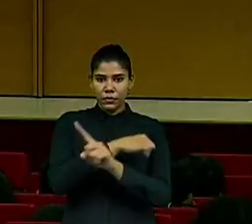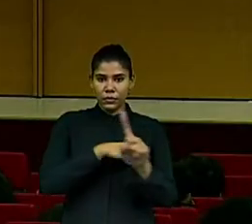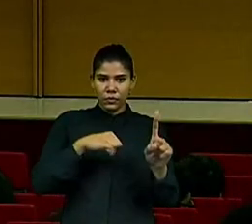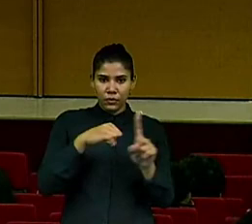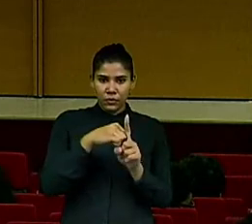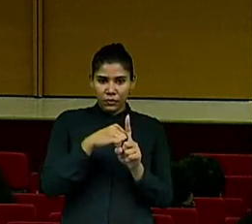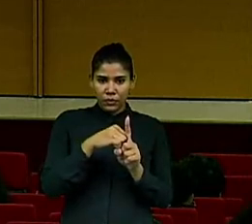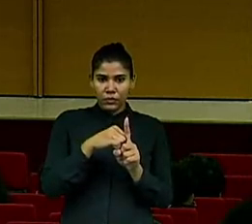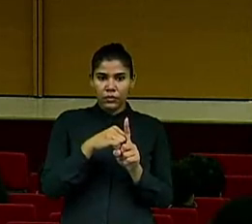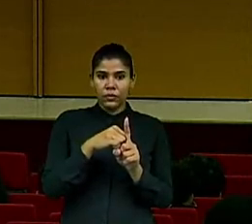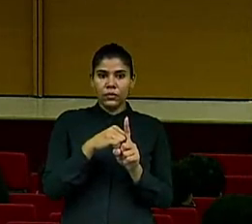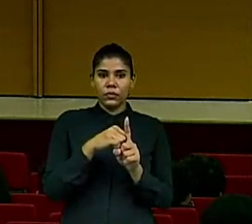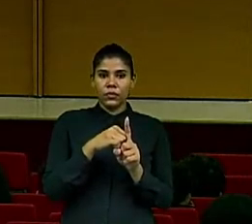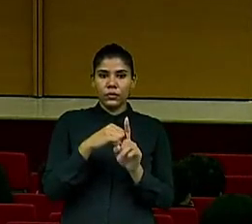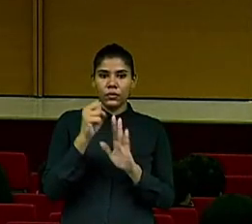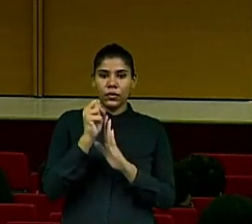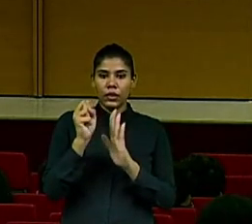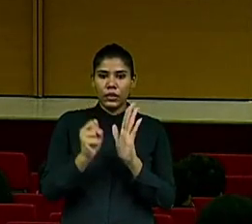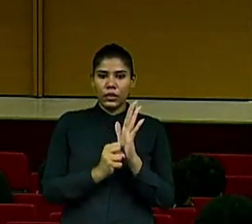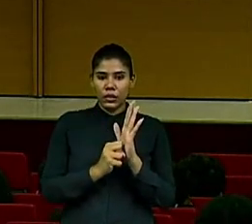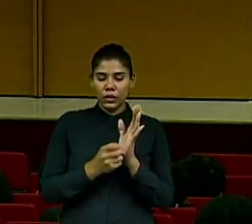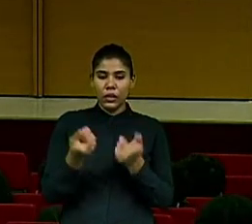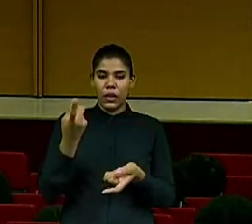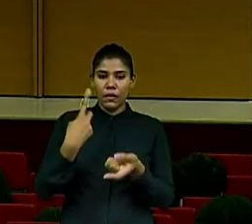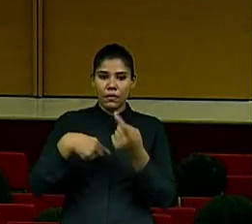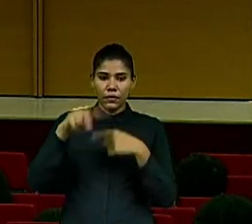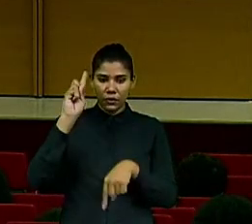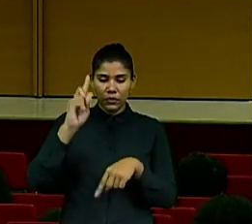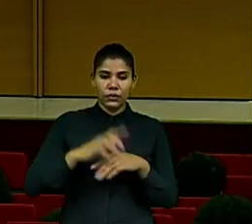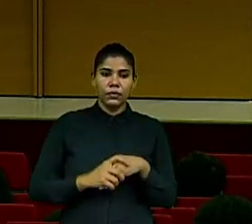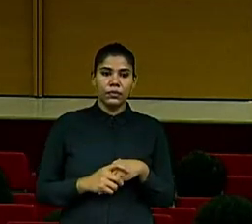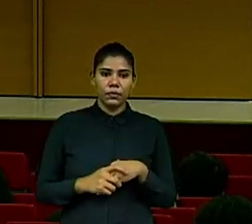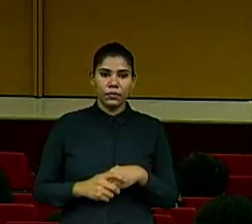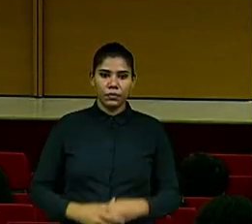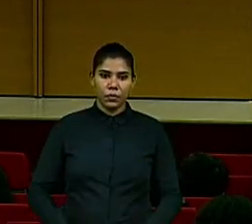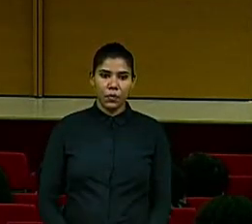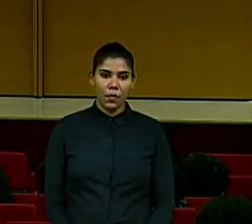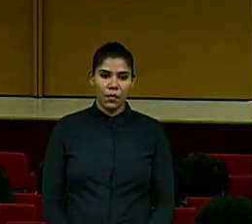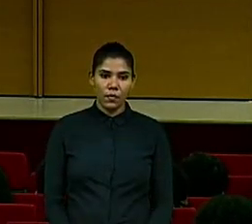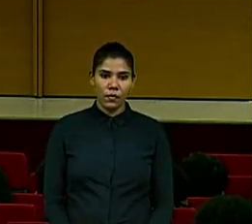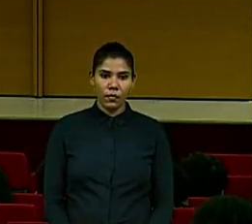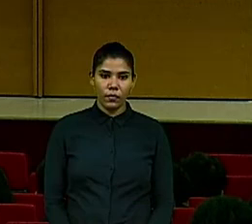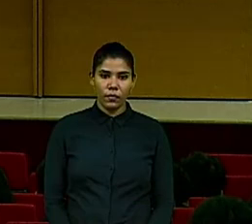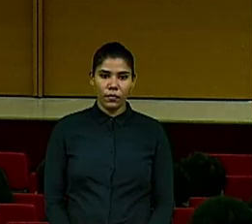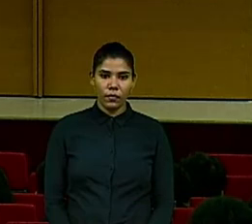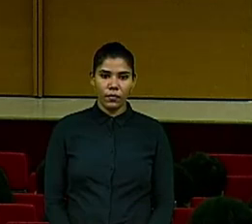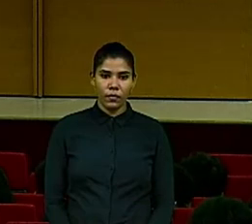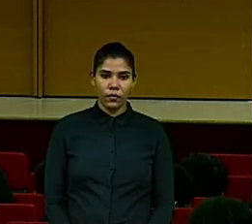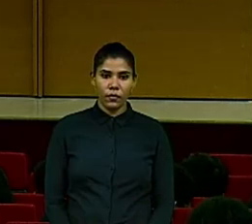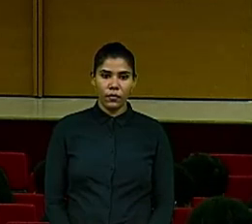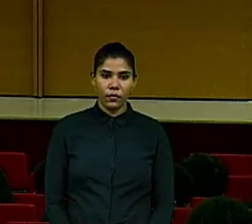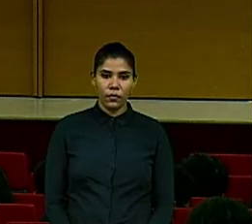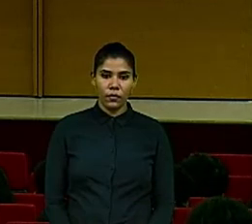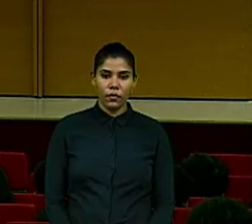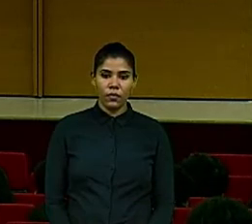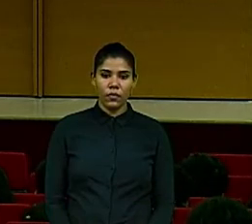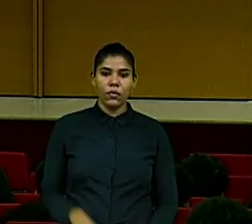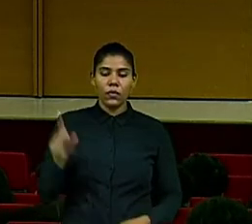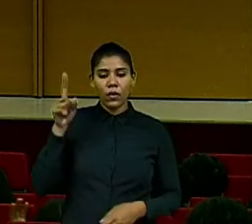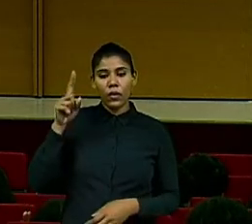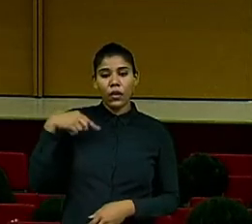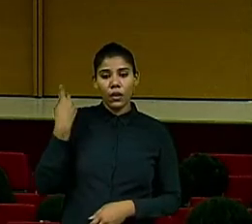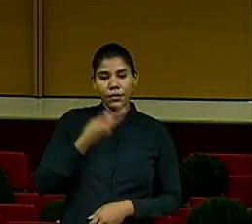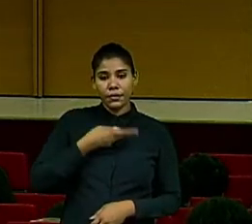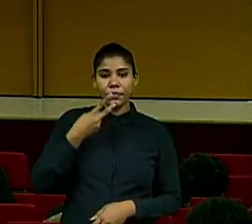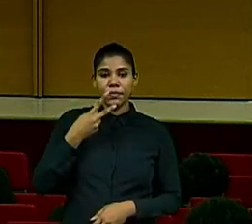século das revoluções uma abordagem sociológica nós vamos falar de um fato Você